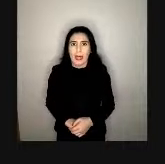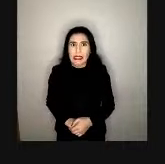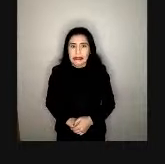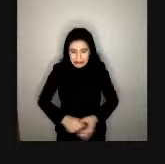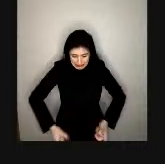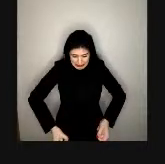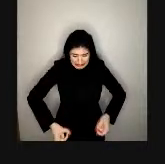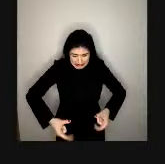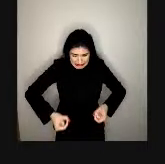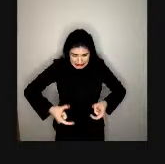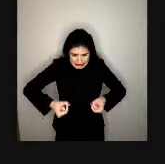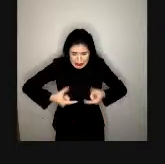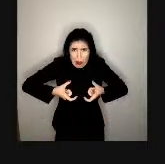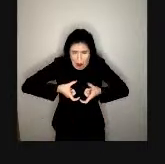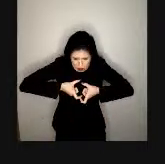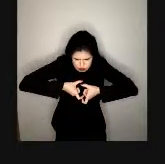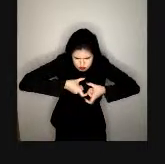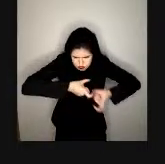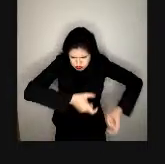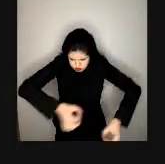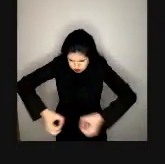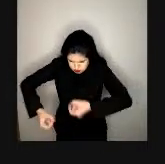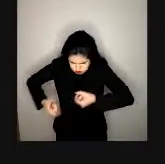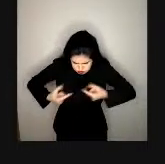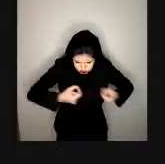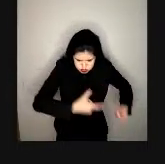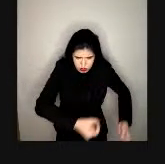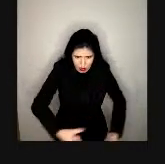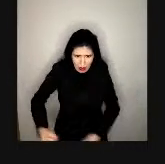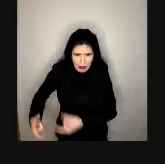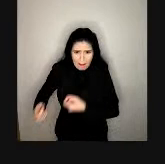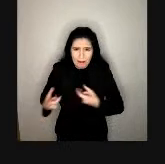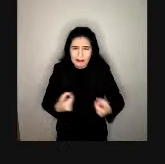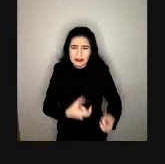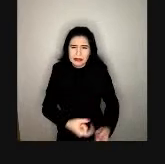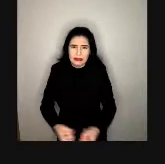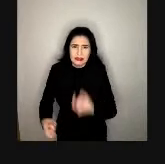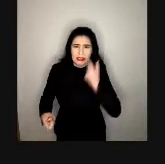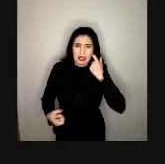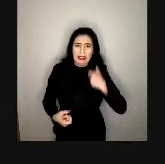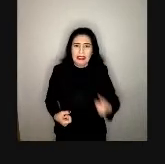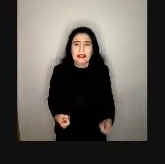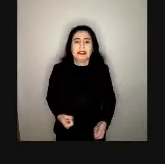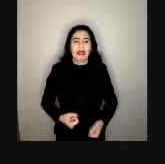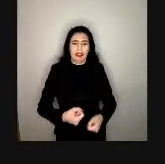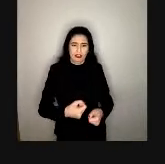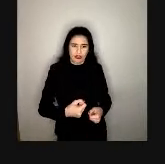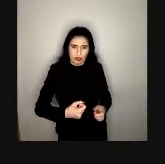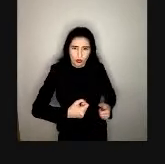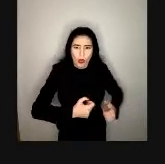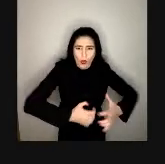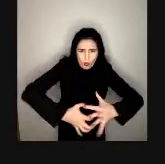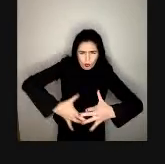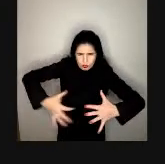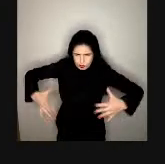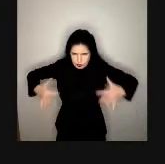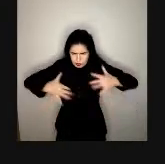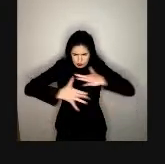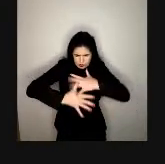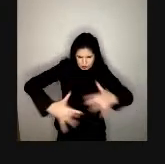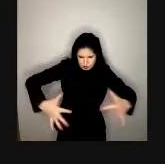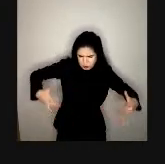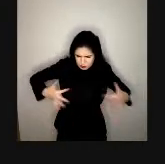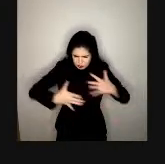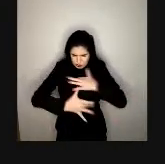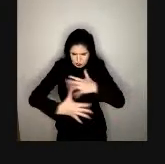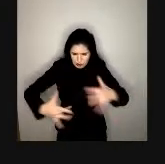avançado, e já estava com metástase, ou seja, o câncer já tinha passado para outras partes do corpo. E ela já estava